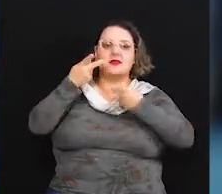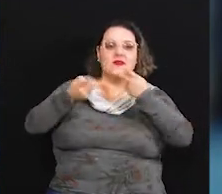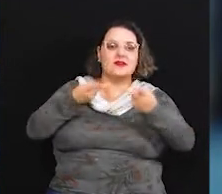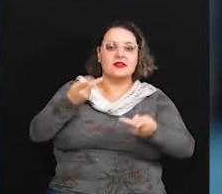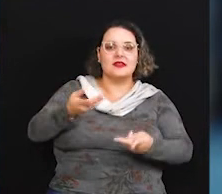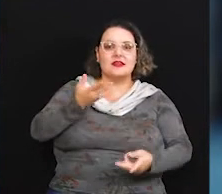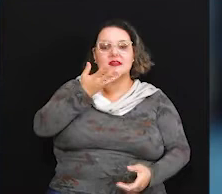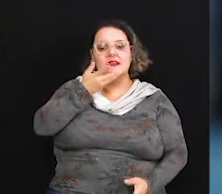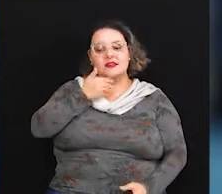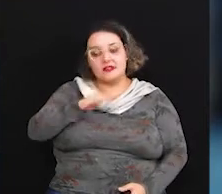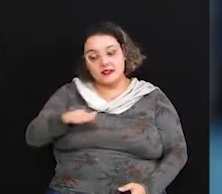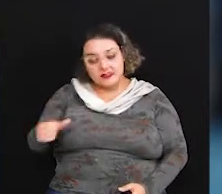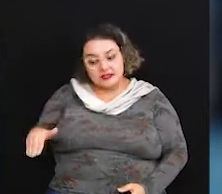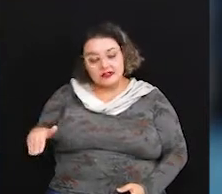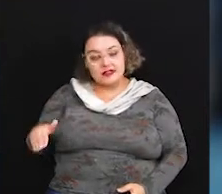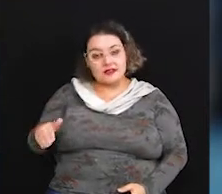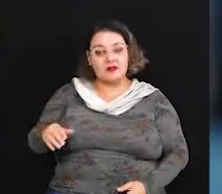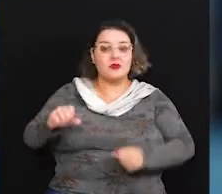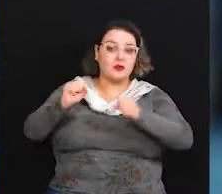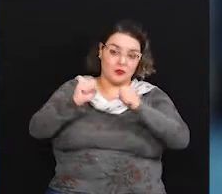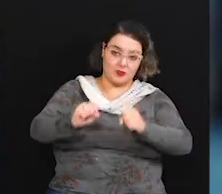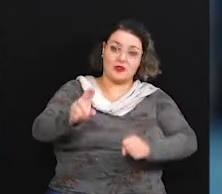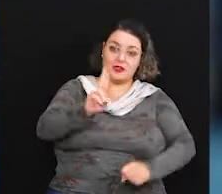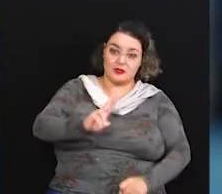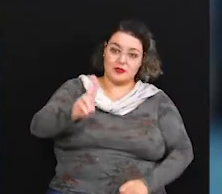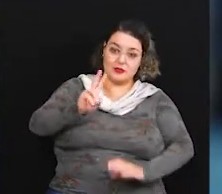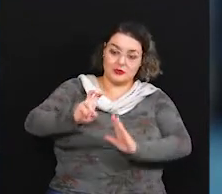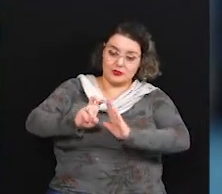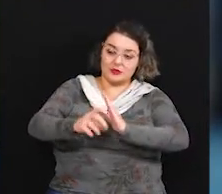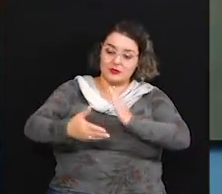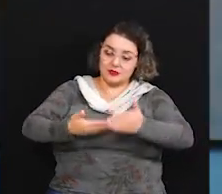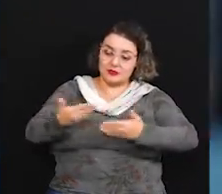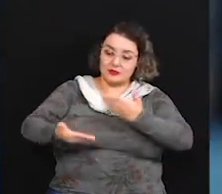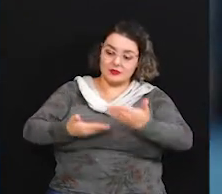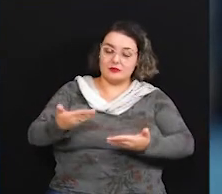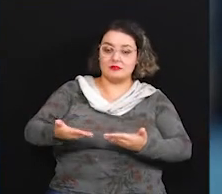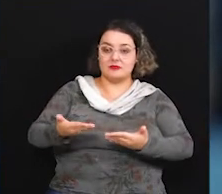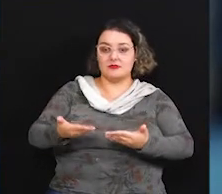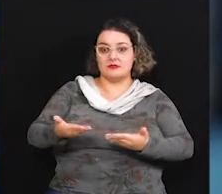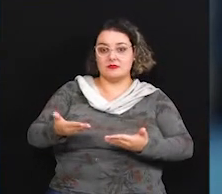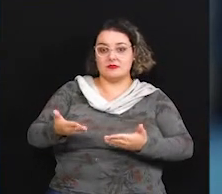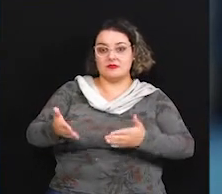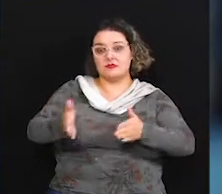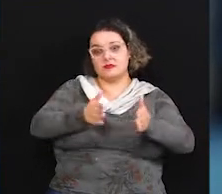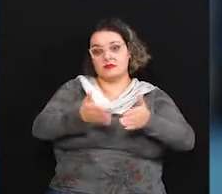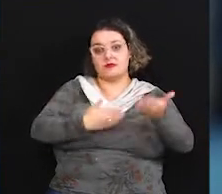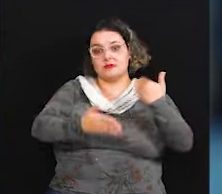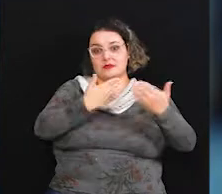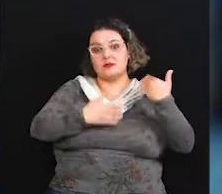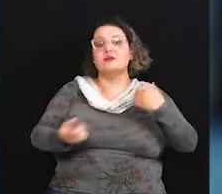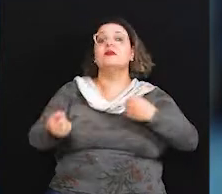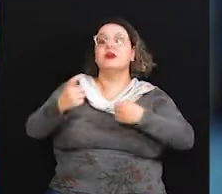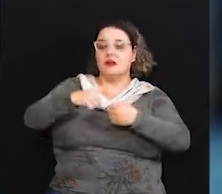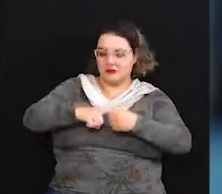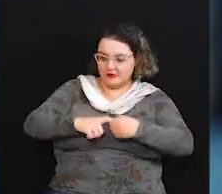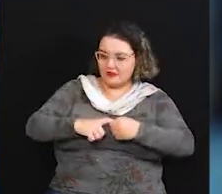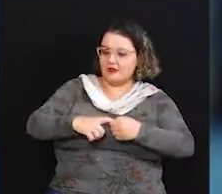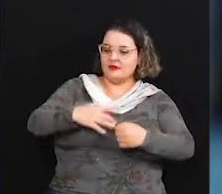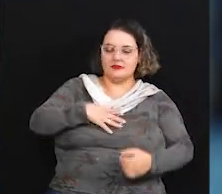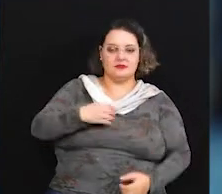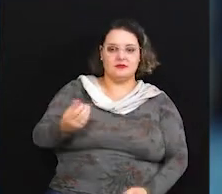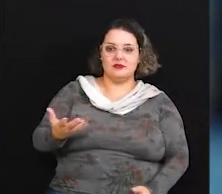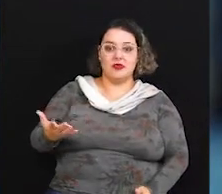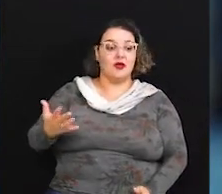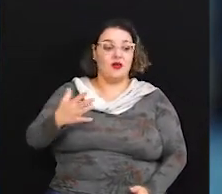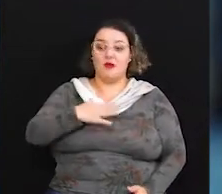você falou, crianças que antes puderam usufruir desse serviço que talvez em outro momento não tivesse, e voltar com seus filhos.